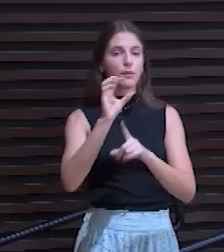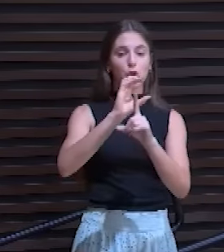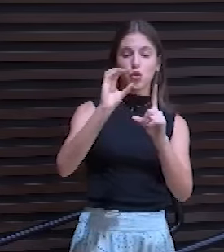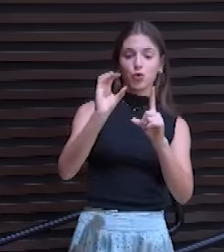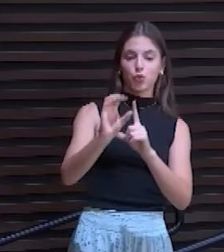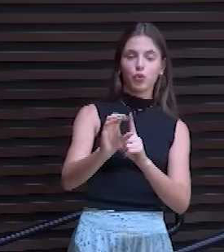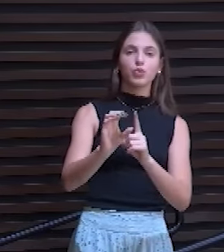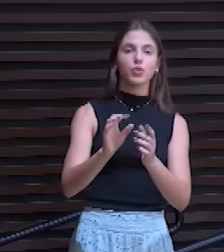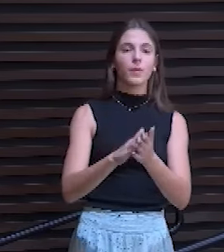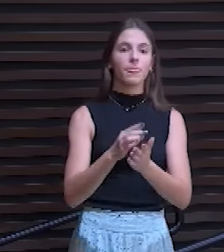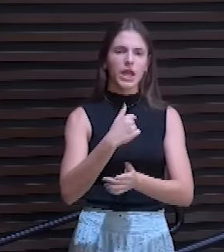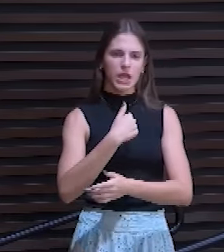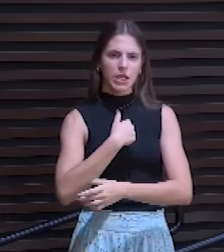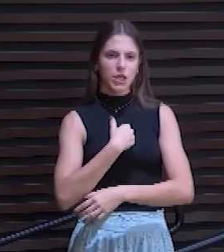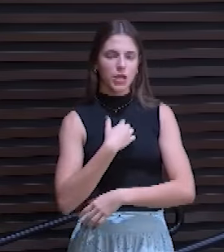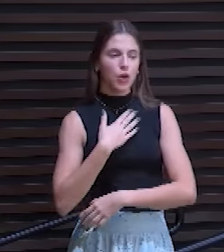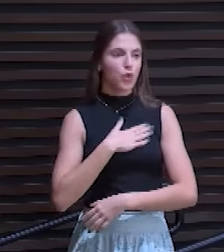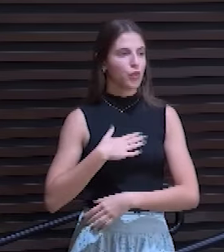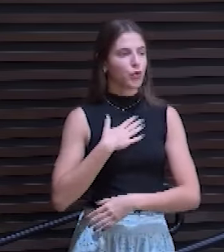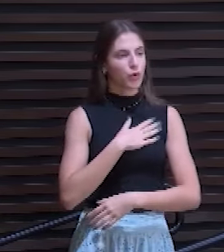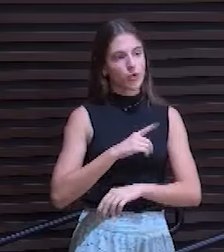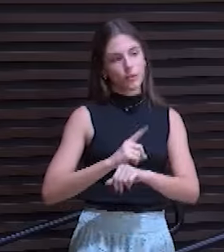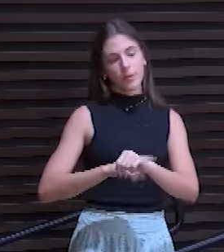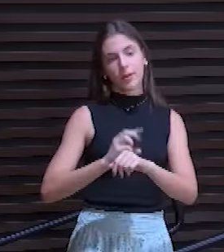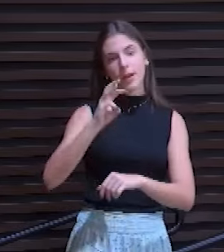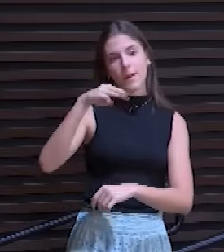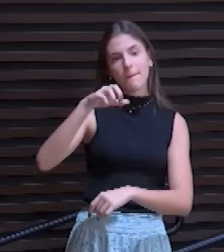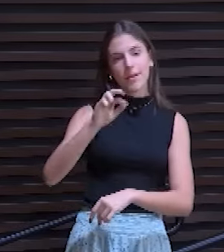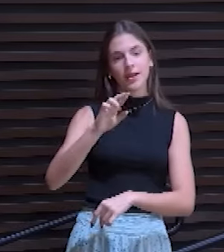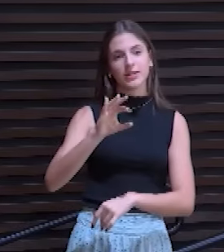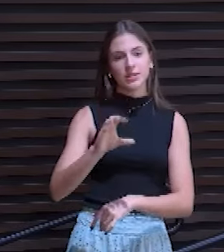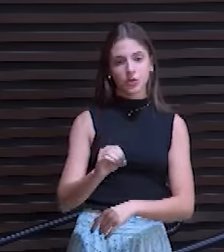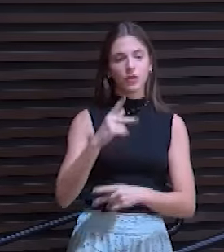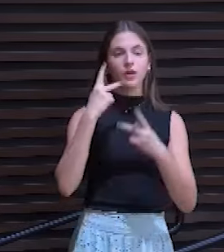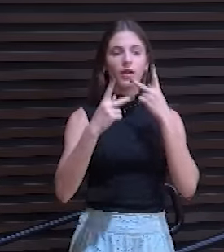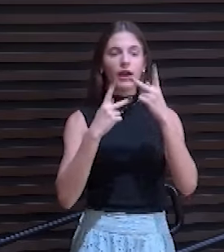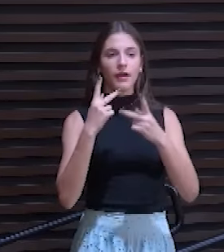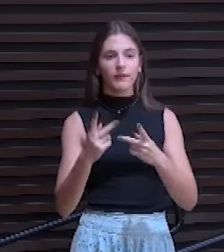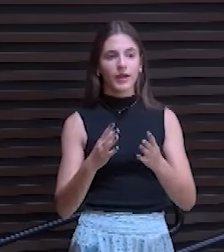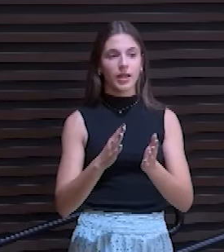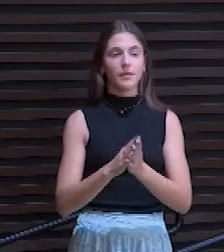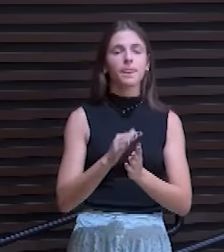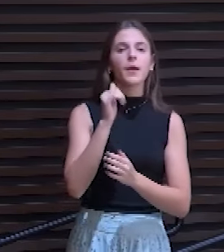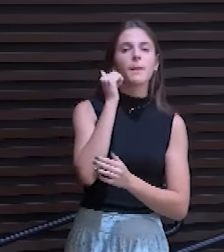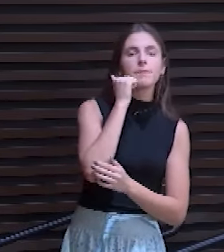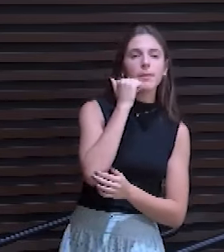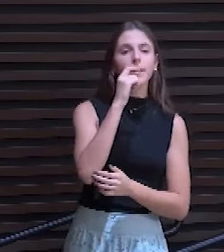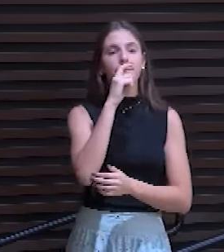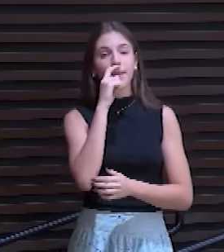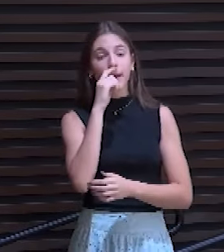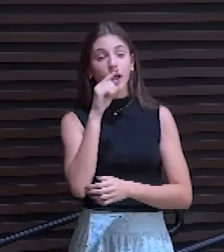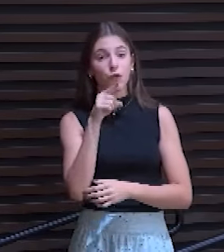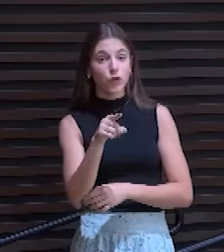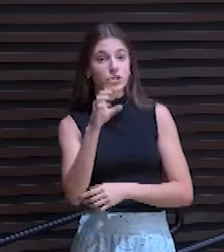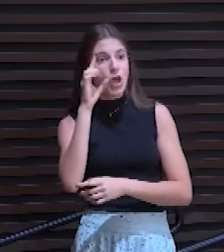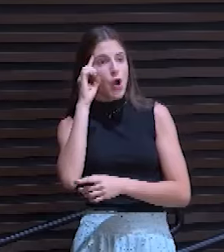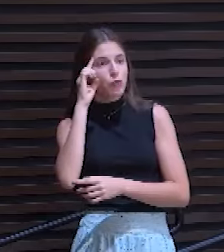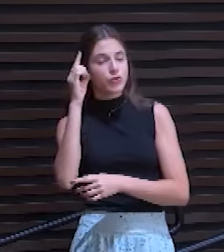quando o Márcio Mizobuti, ele fala para os pais: rapaz, você está um dia na frente dos seus filhos. Eu não sei fazer